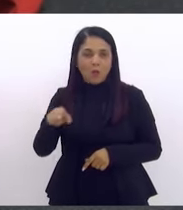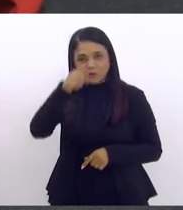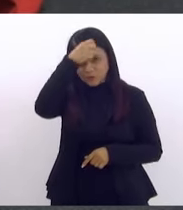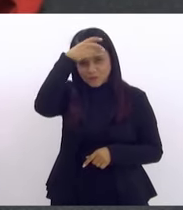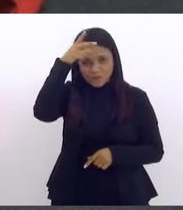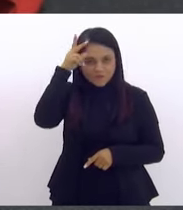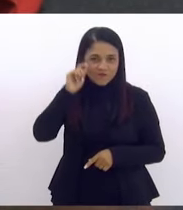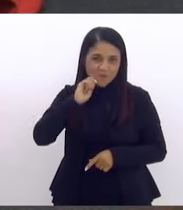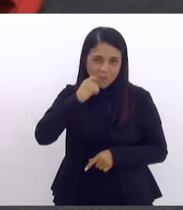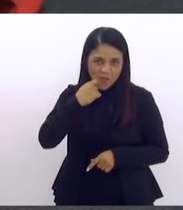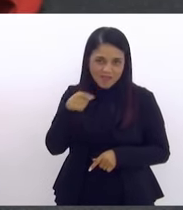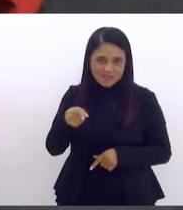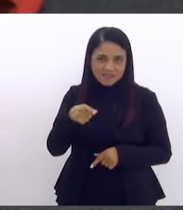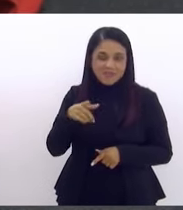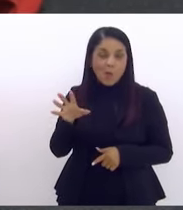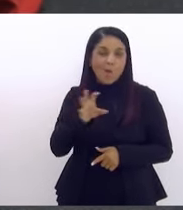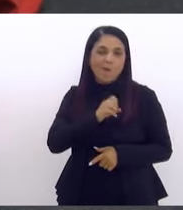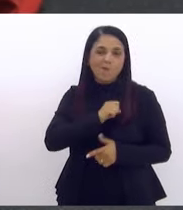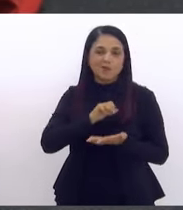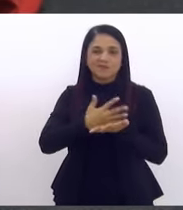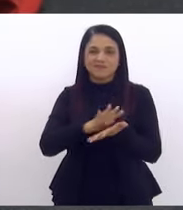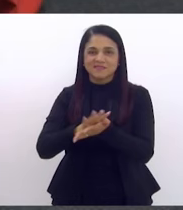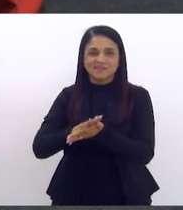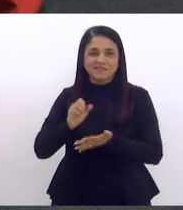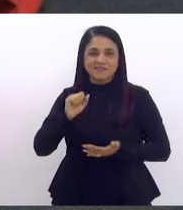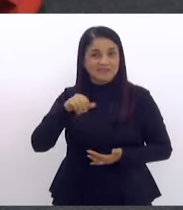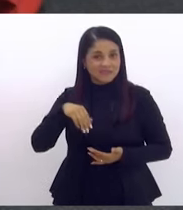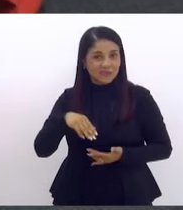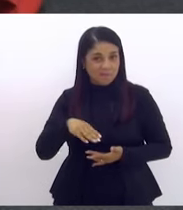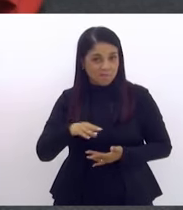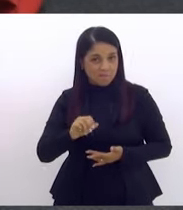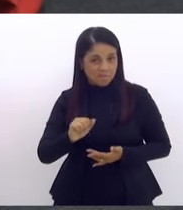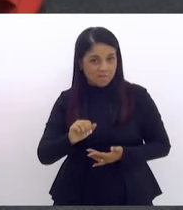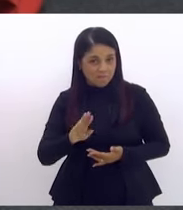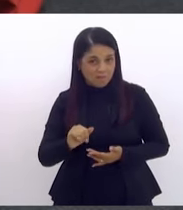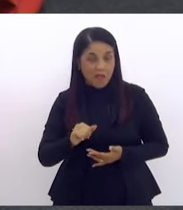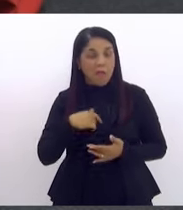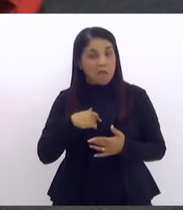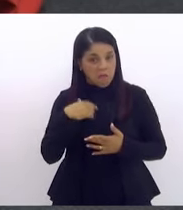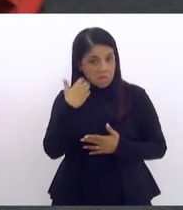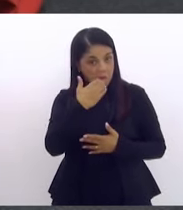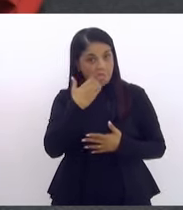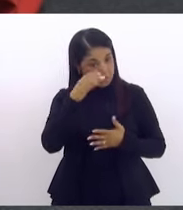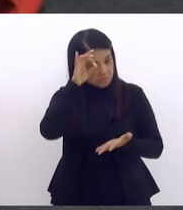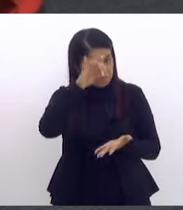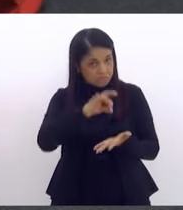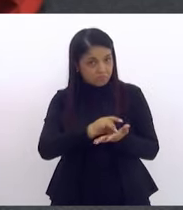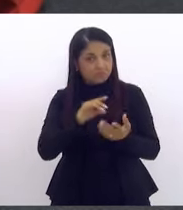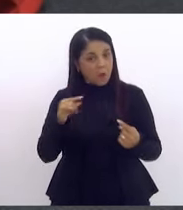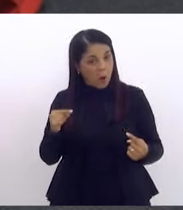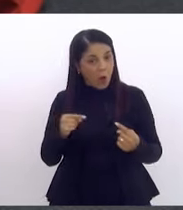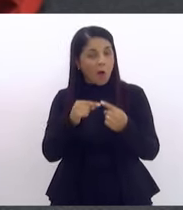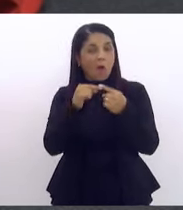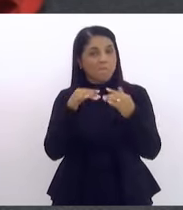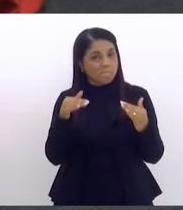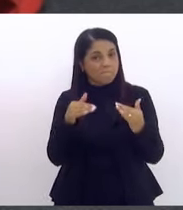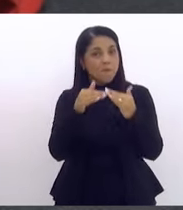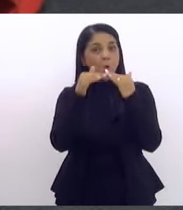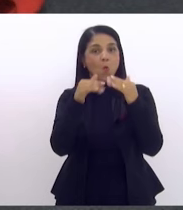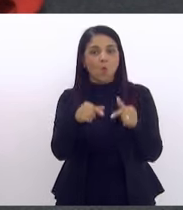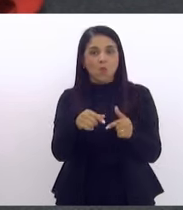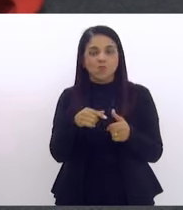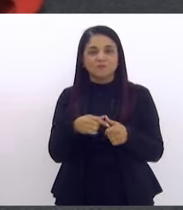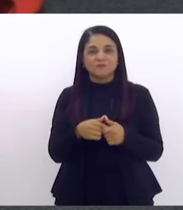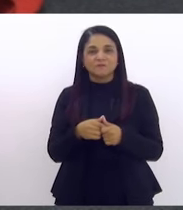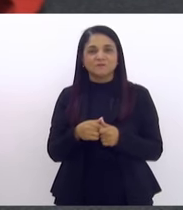Janeiro. Eu acho que isso é verdadeiramente um enredo de samba, é um enredo completo de